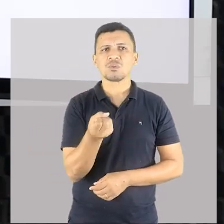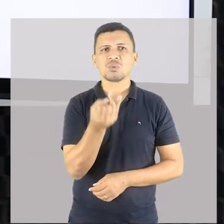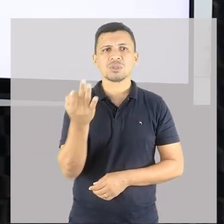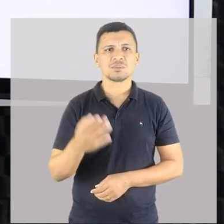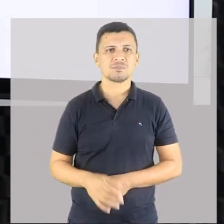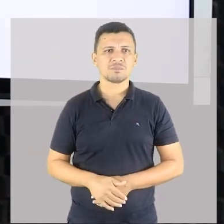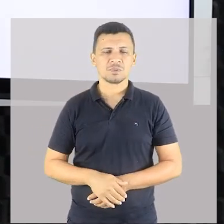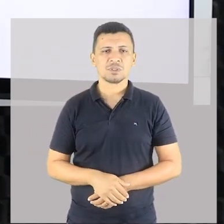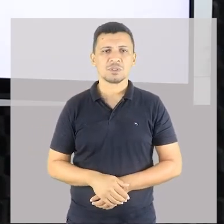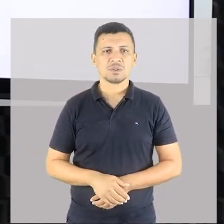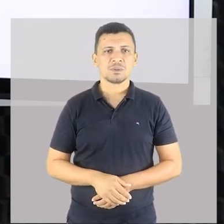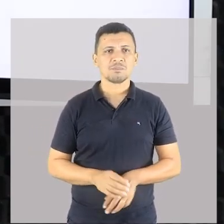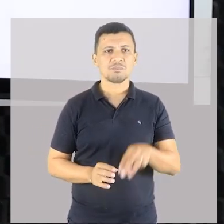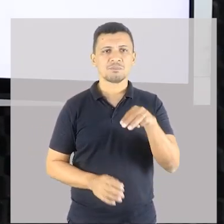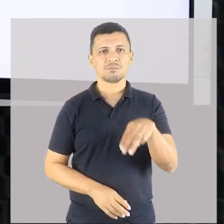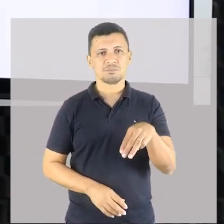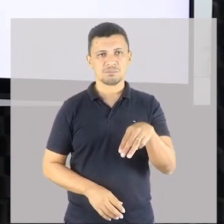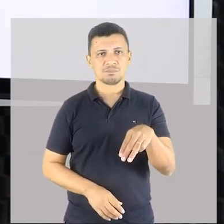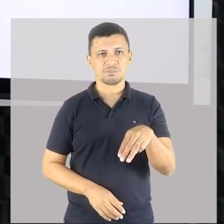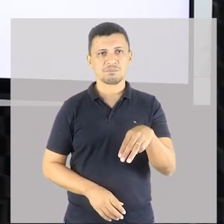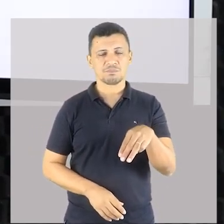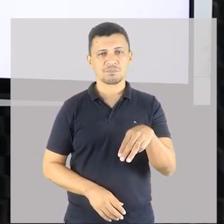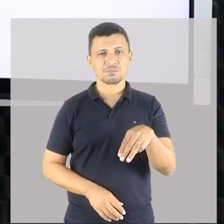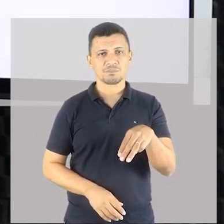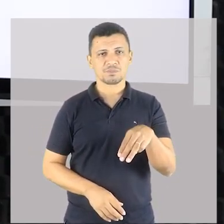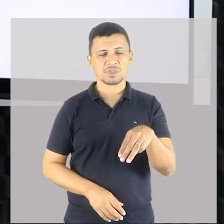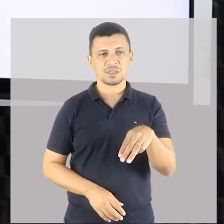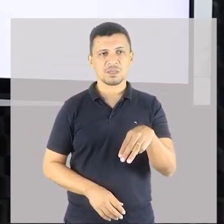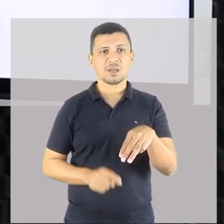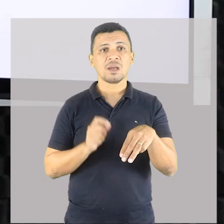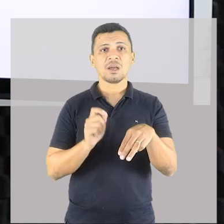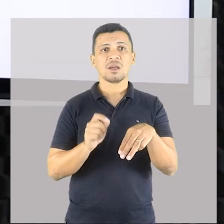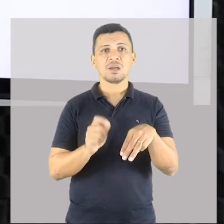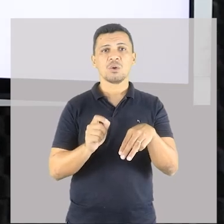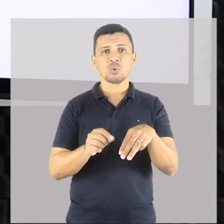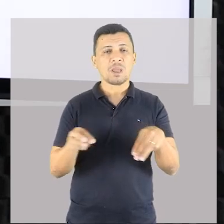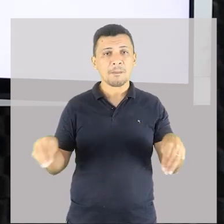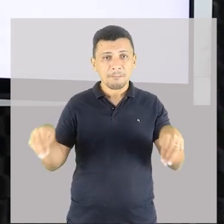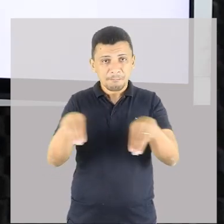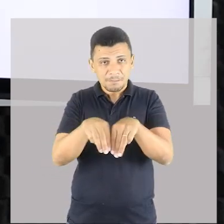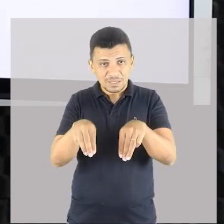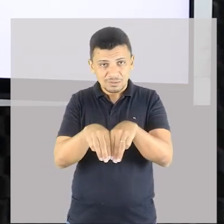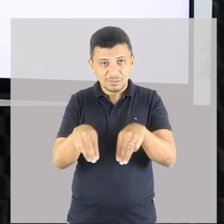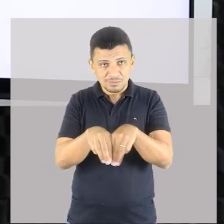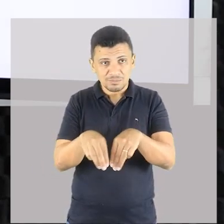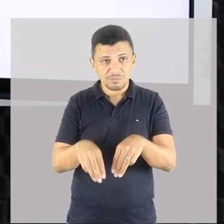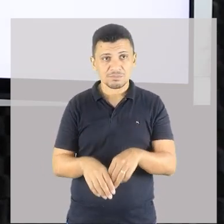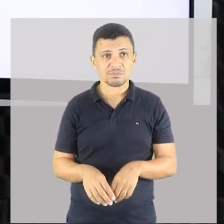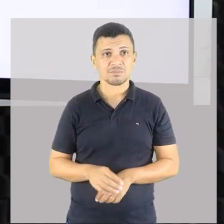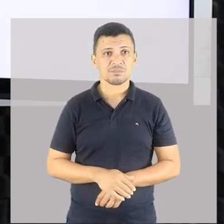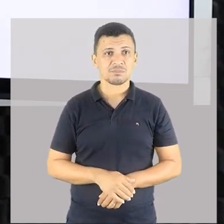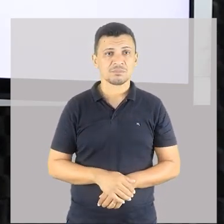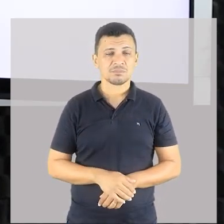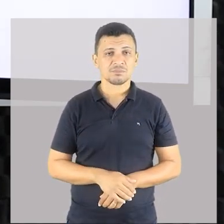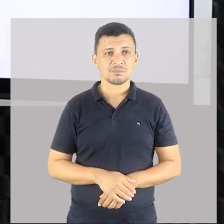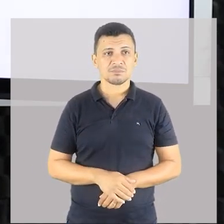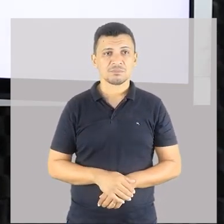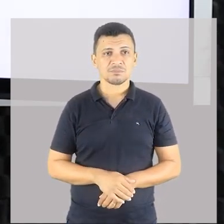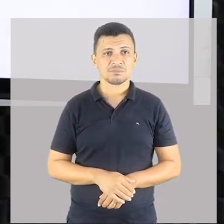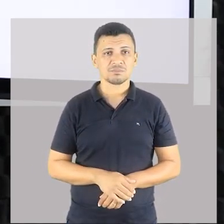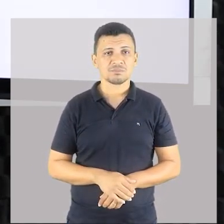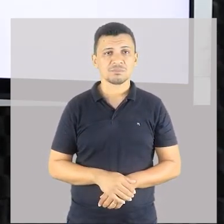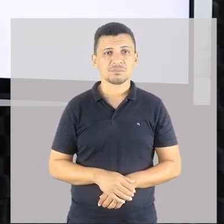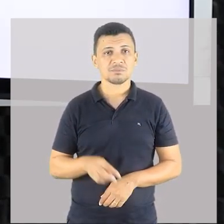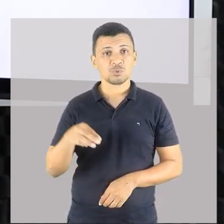ó. Mi, que é a permeabilidade magnética do campo. Opa, permeabilidade magnética do